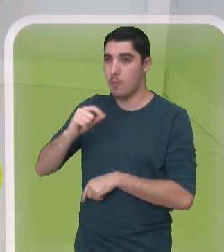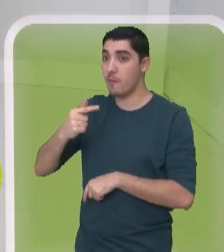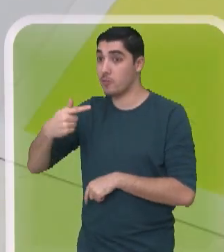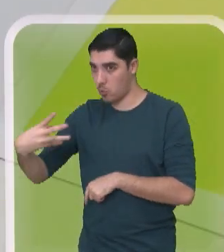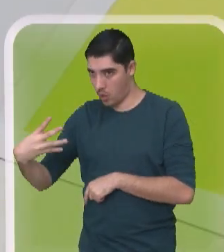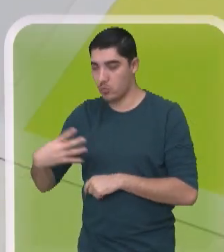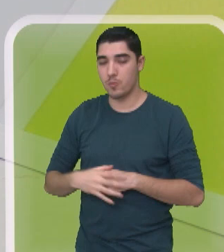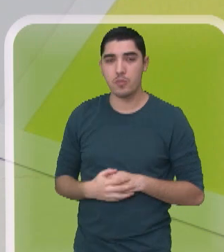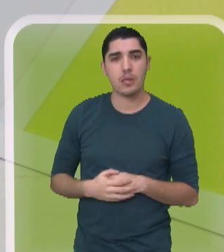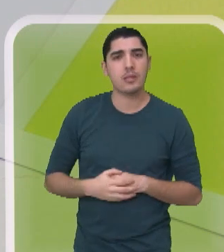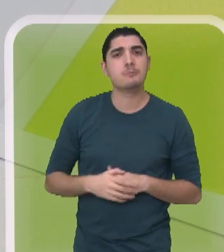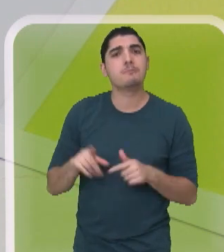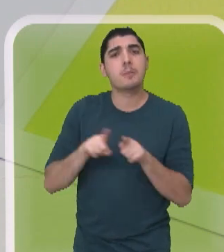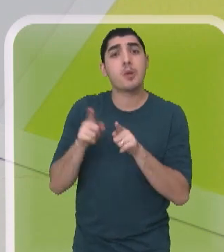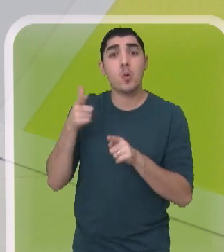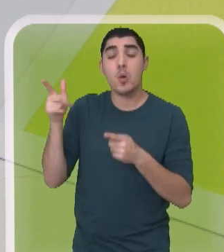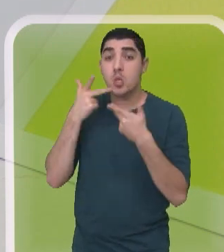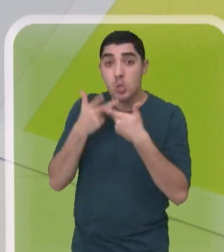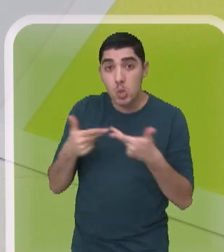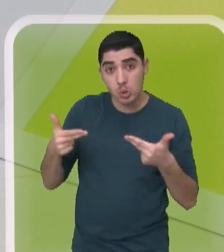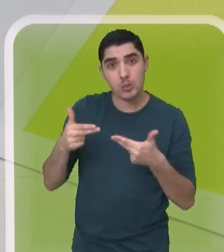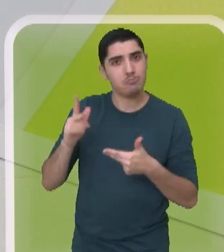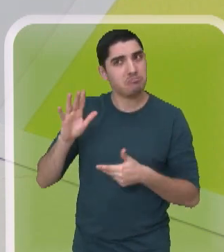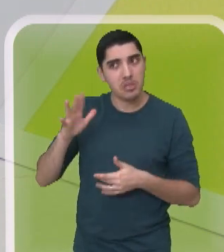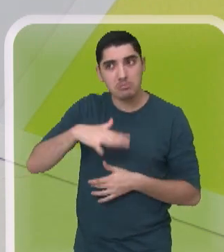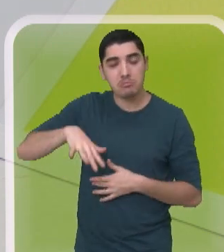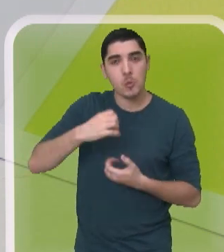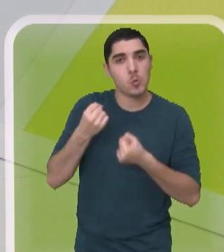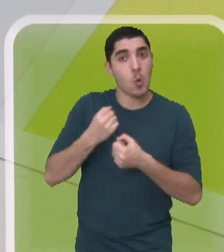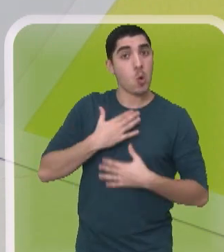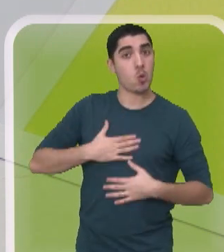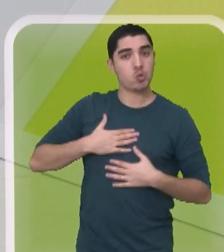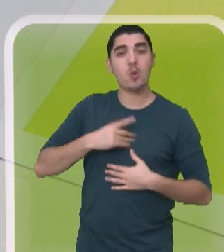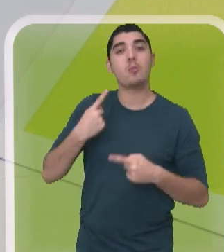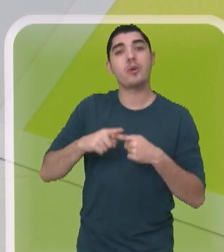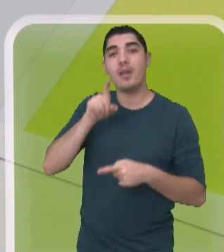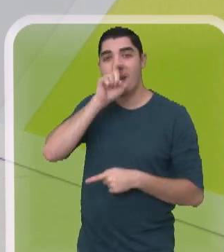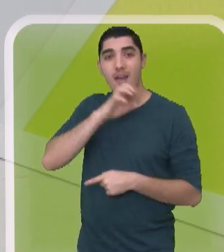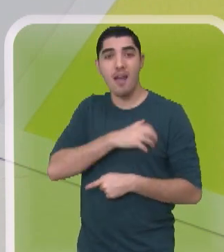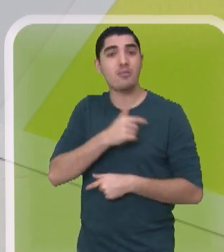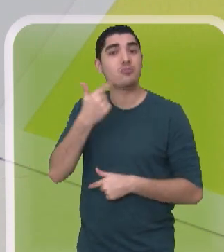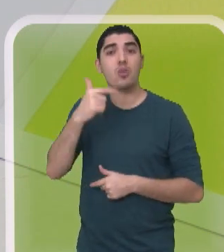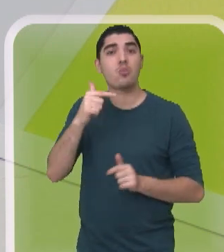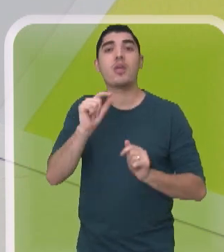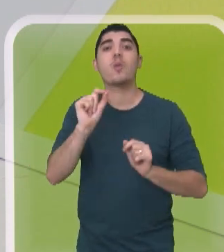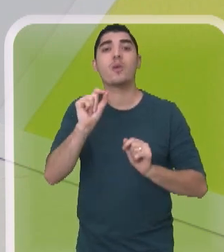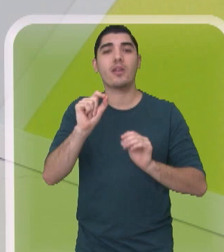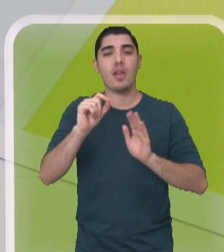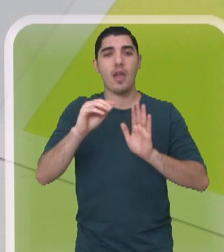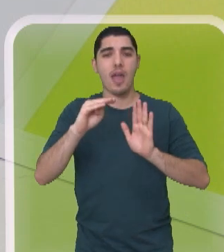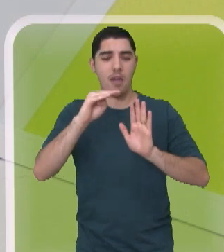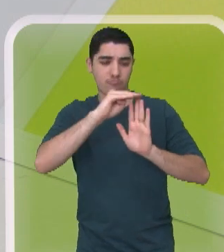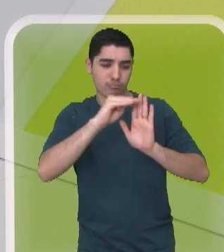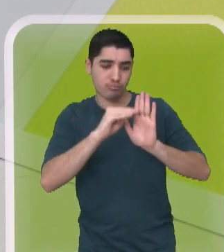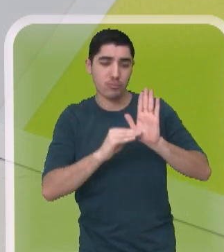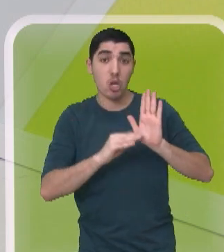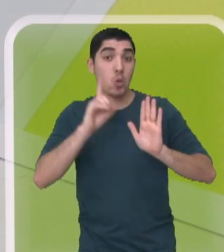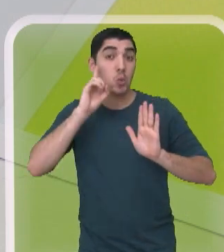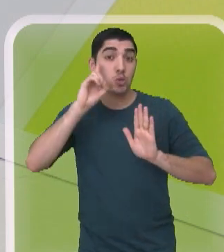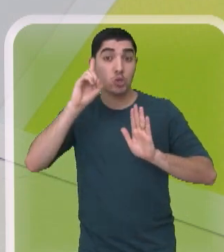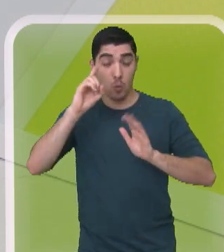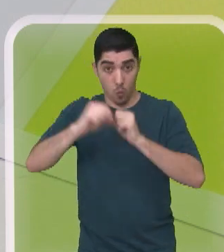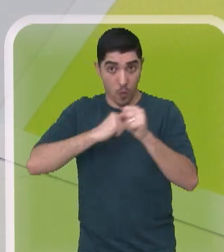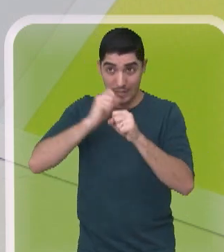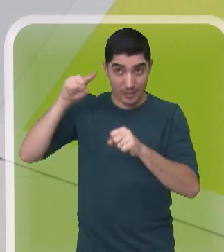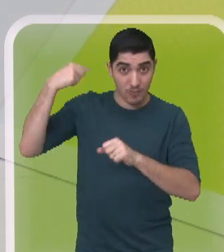que agradou e muito o torcedor é o fato da Águia do Vale, que há muito tempo não tinha um calendário o ano inteiro, futebolisticamente falando, agora vai